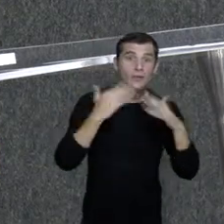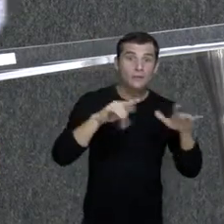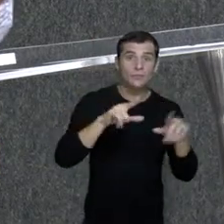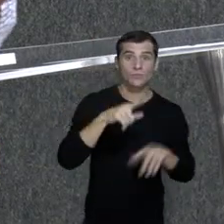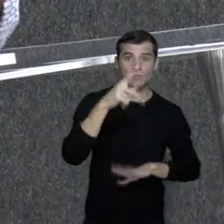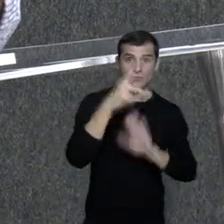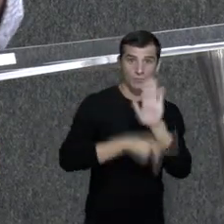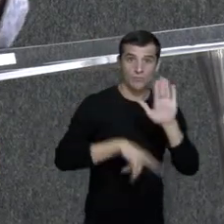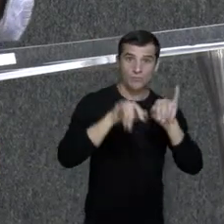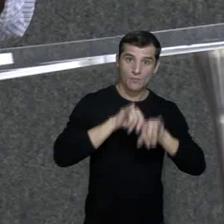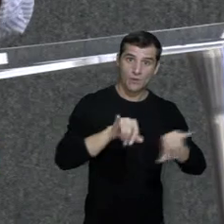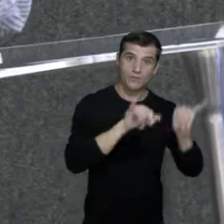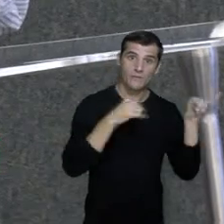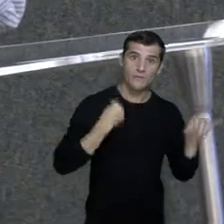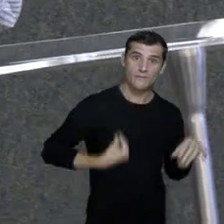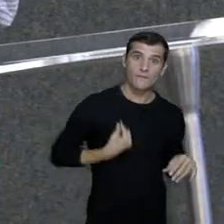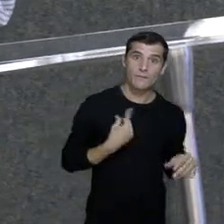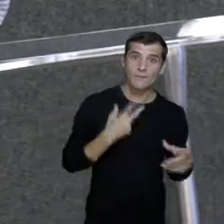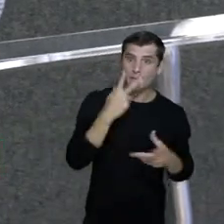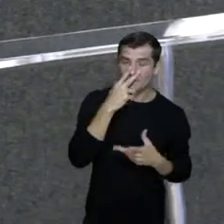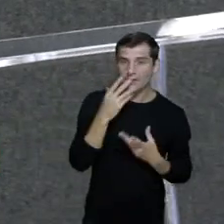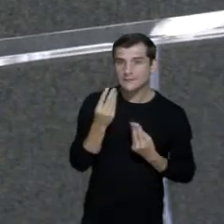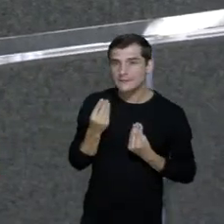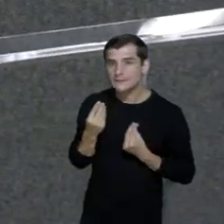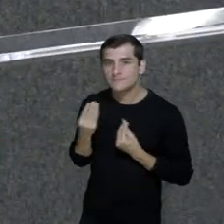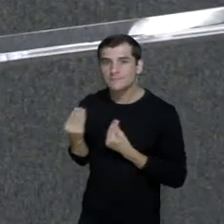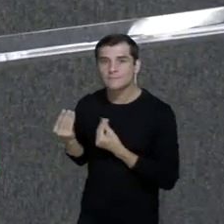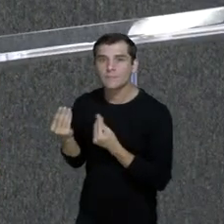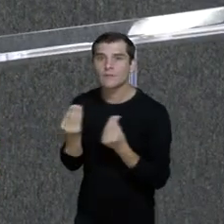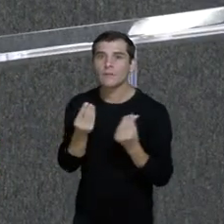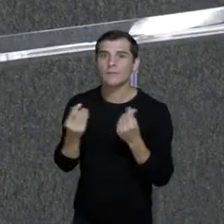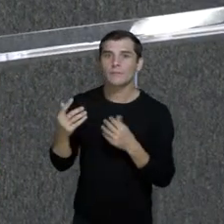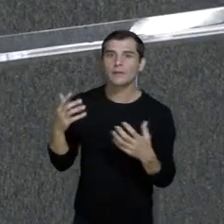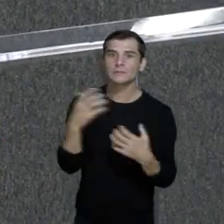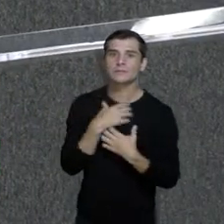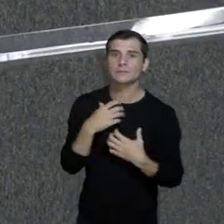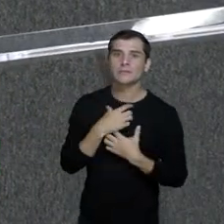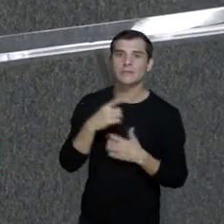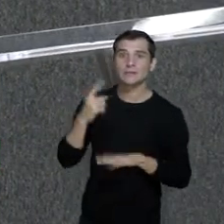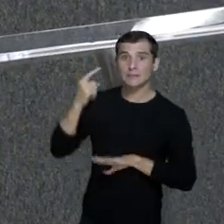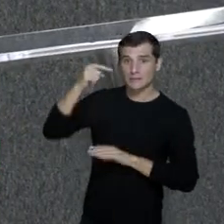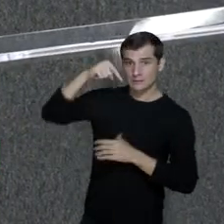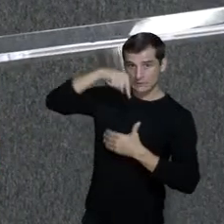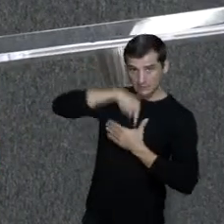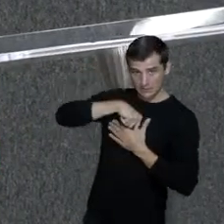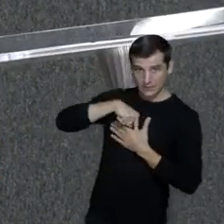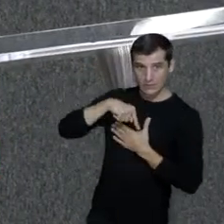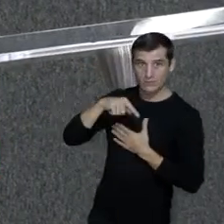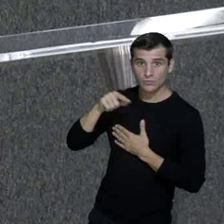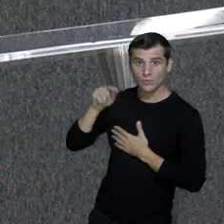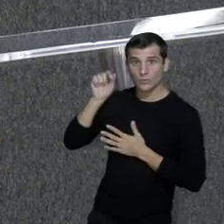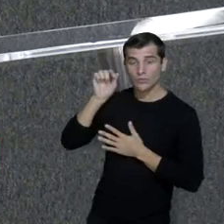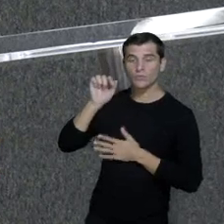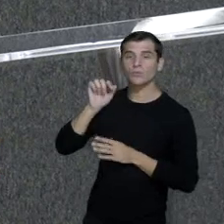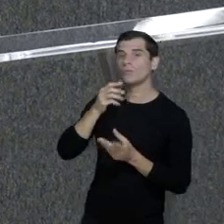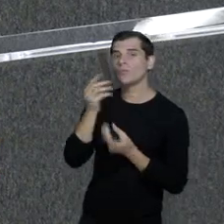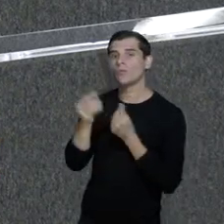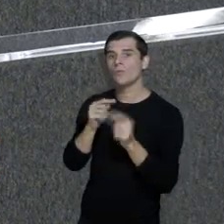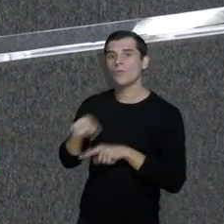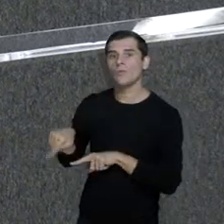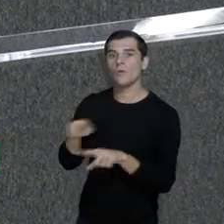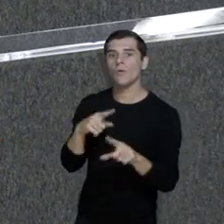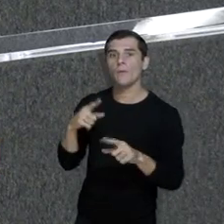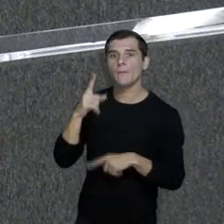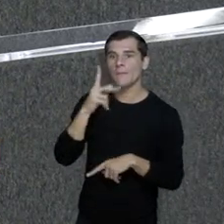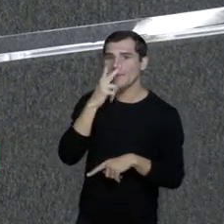ela fica ainda que inconscientemente no subjetivo de de alguns como uma campanha